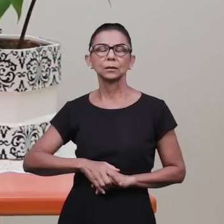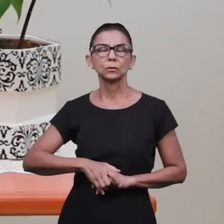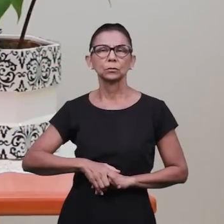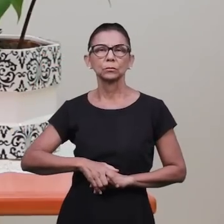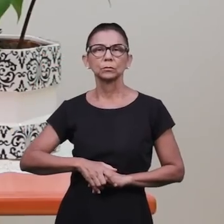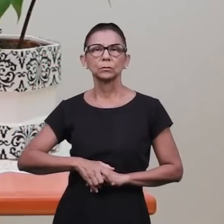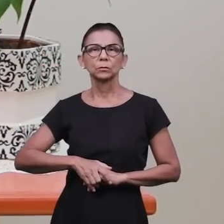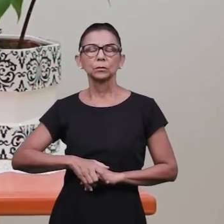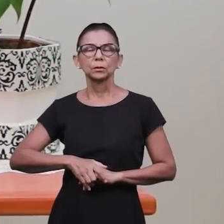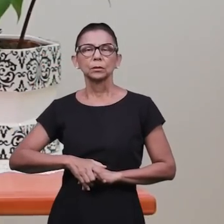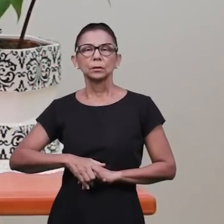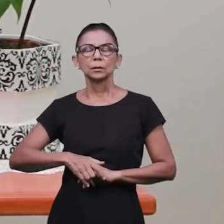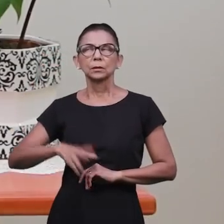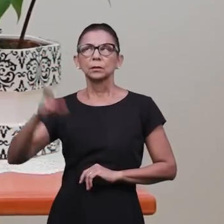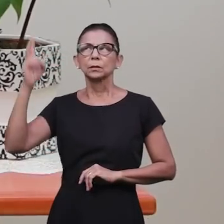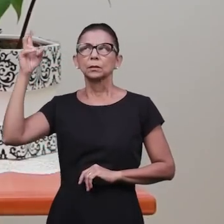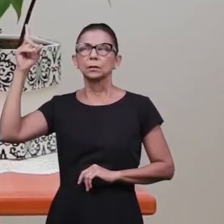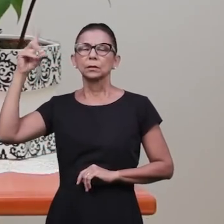Deus saiu da luz.